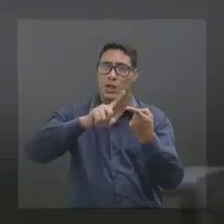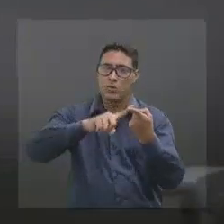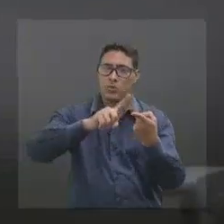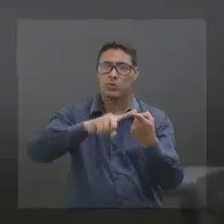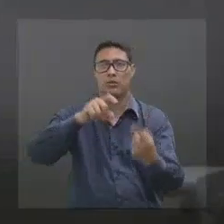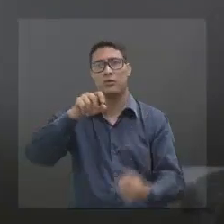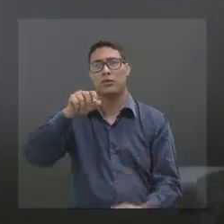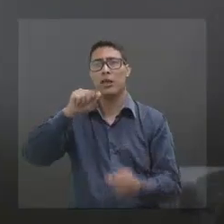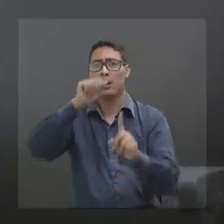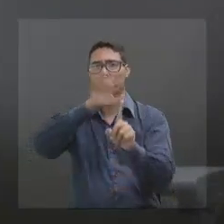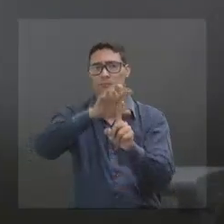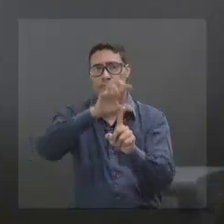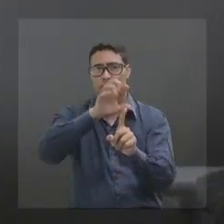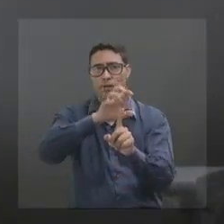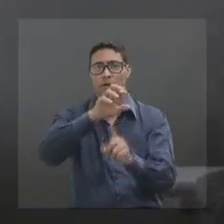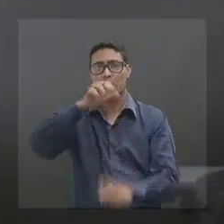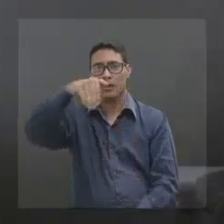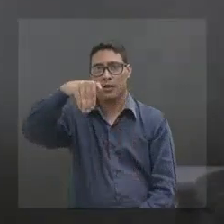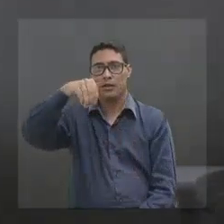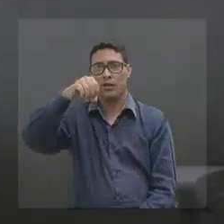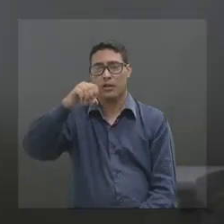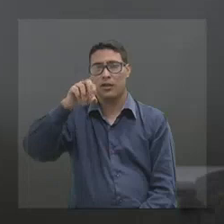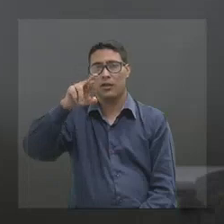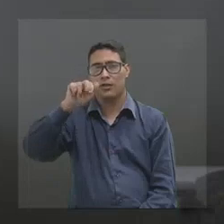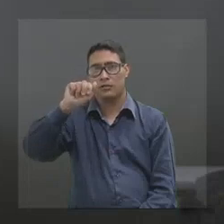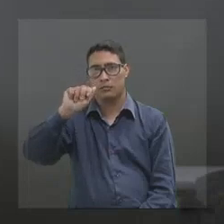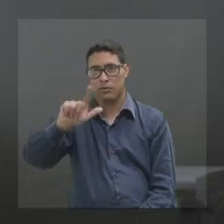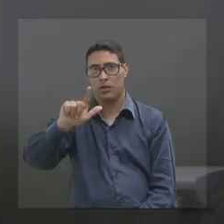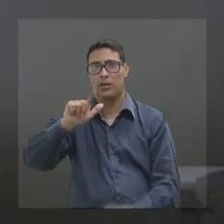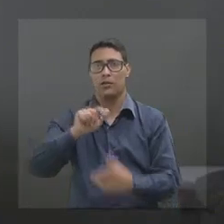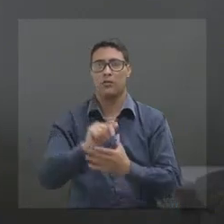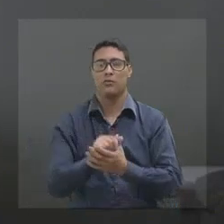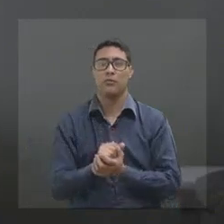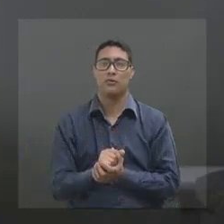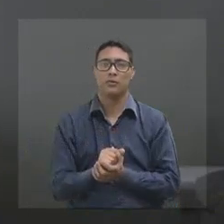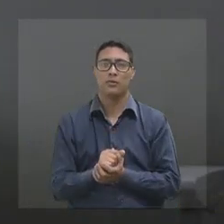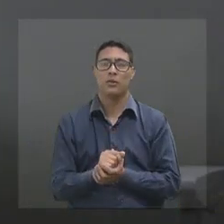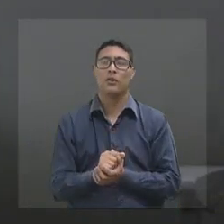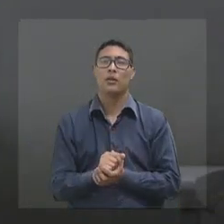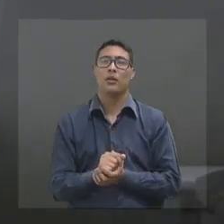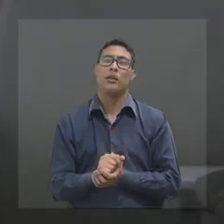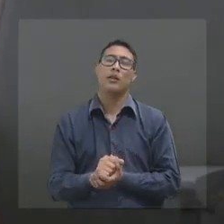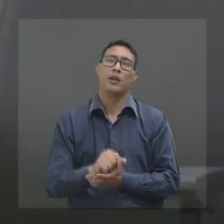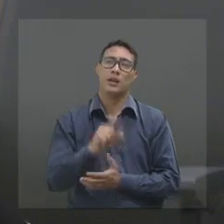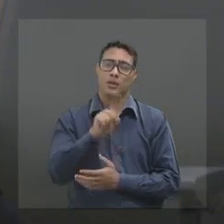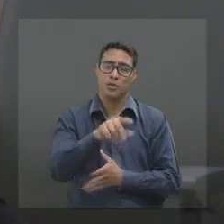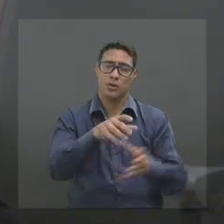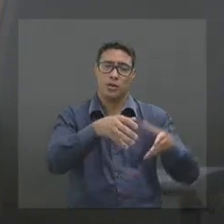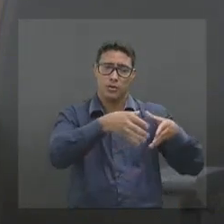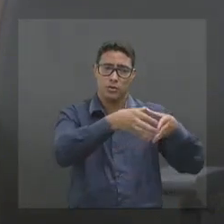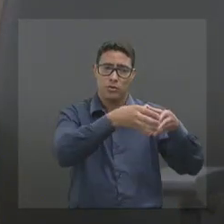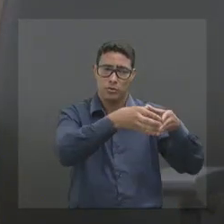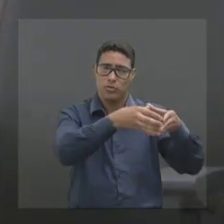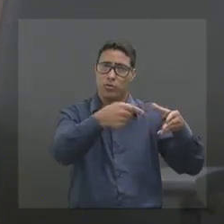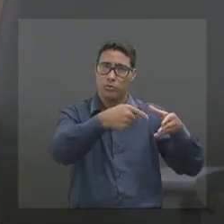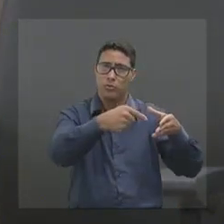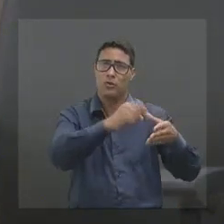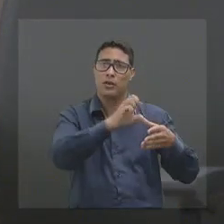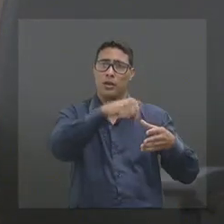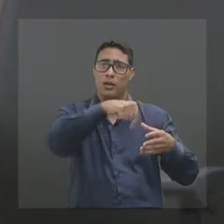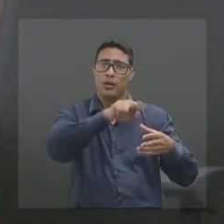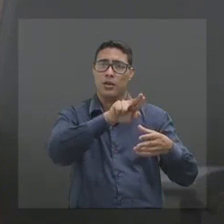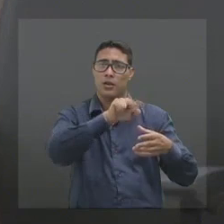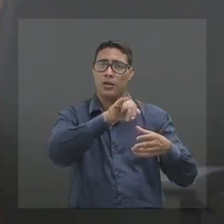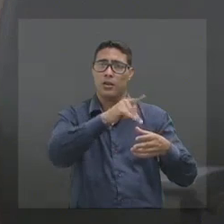de tudo bem é de membros né da equipe E como você muito bem colocou